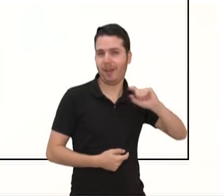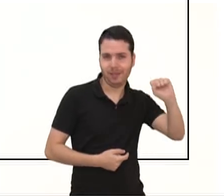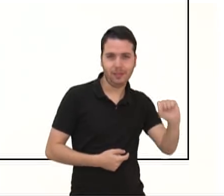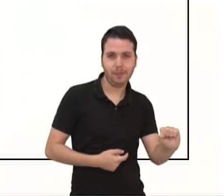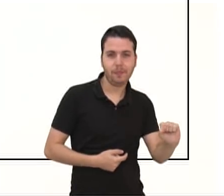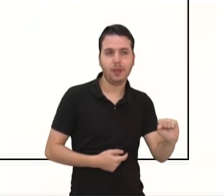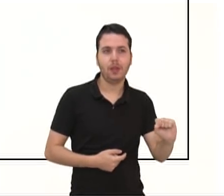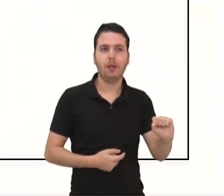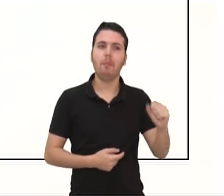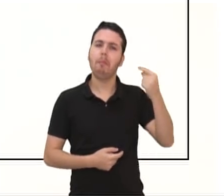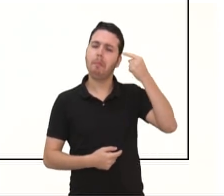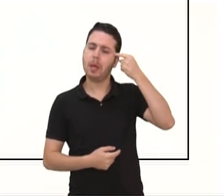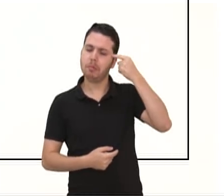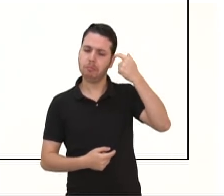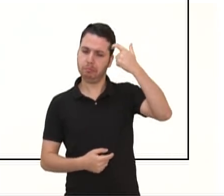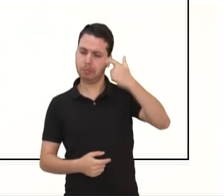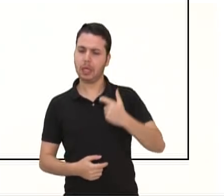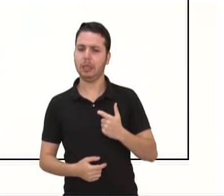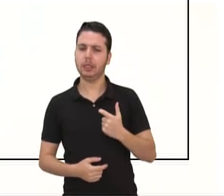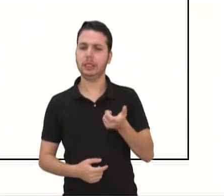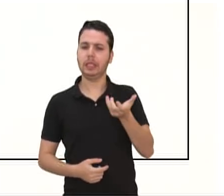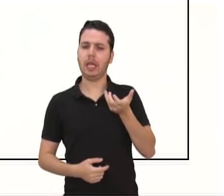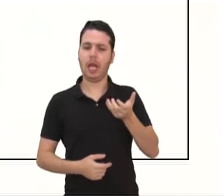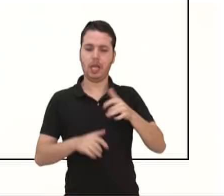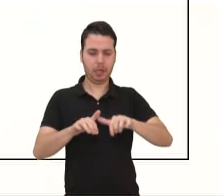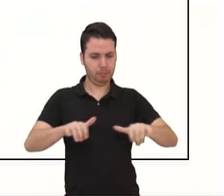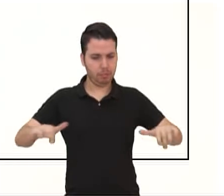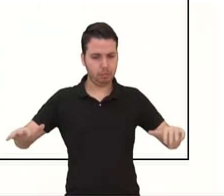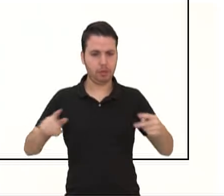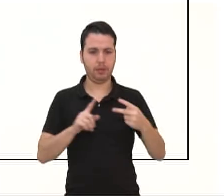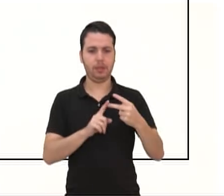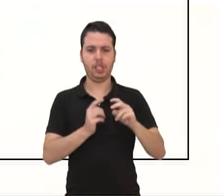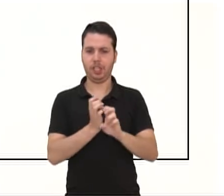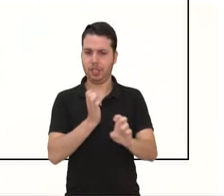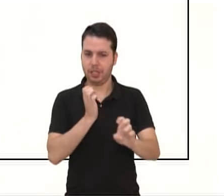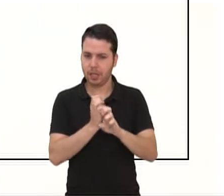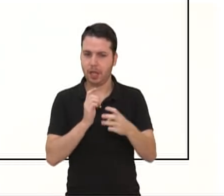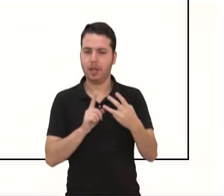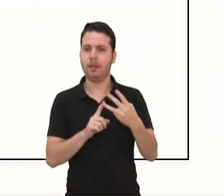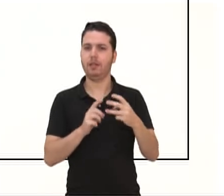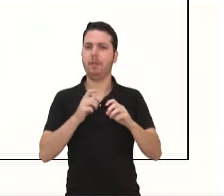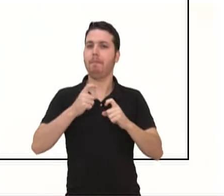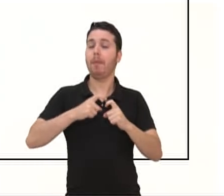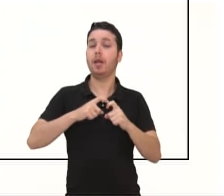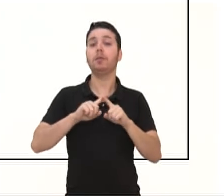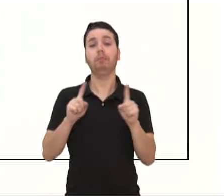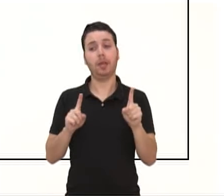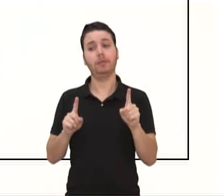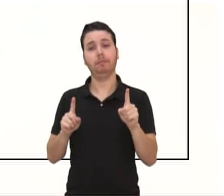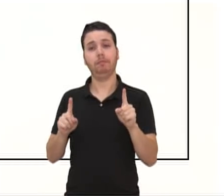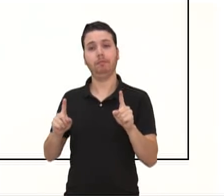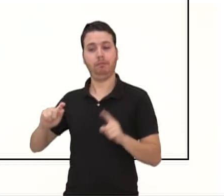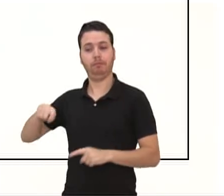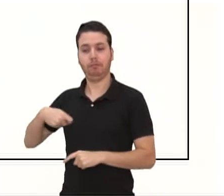Pensou em ser pianista, engenheiro e médico. foi